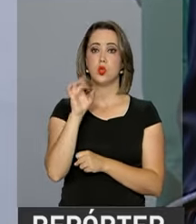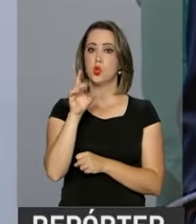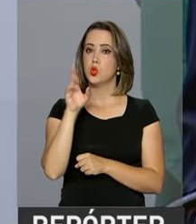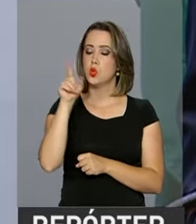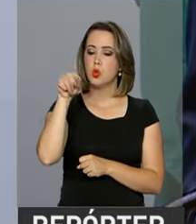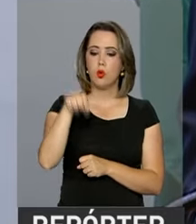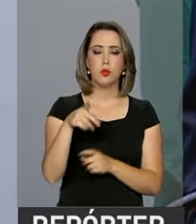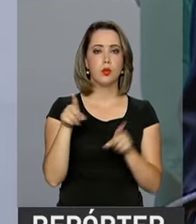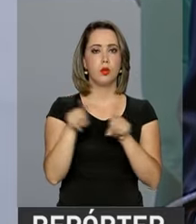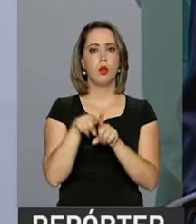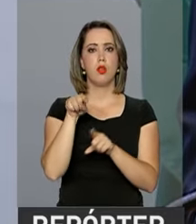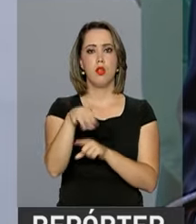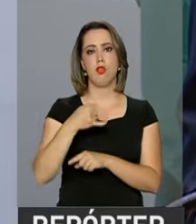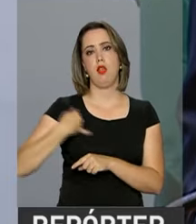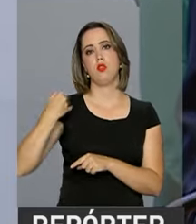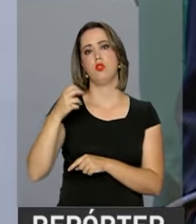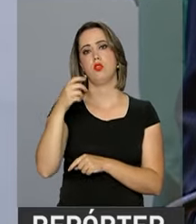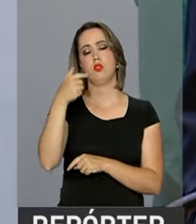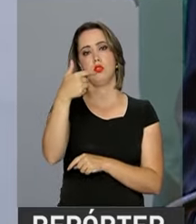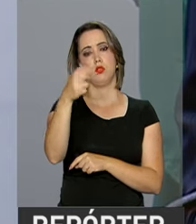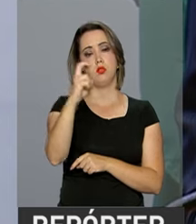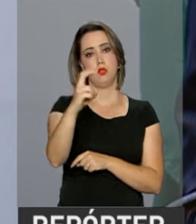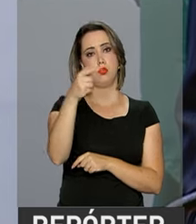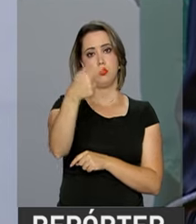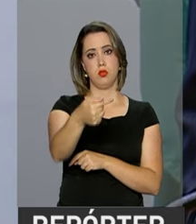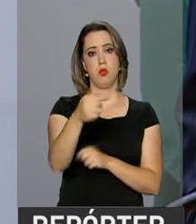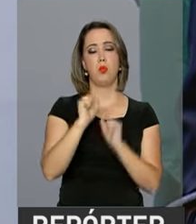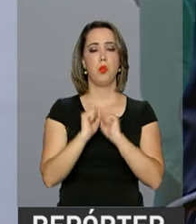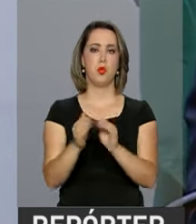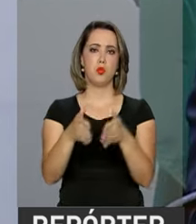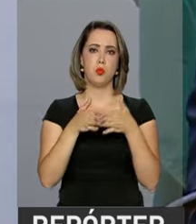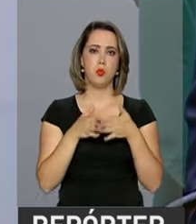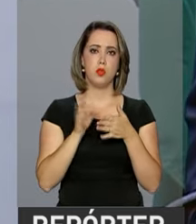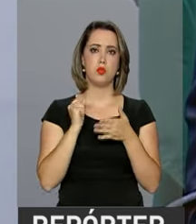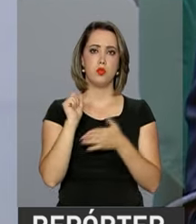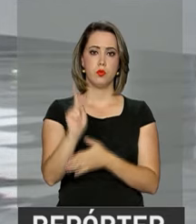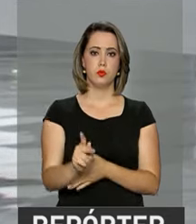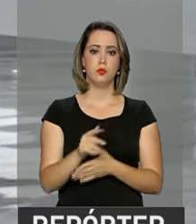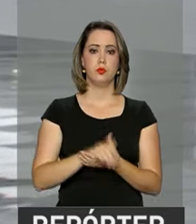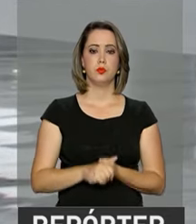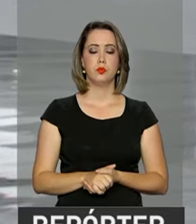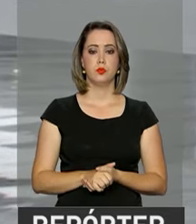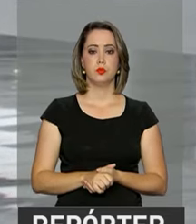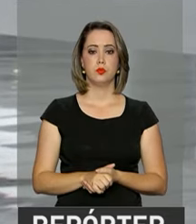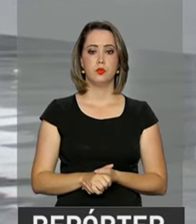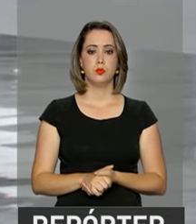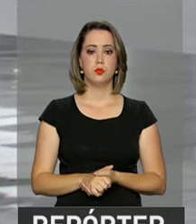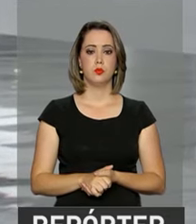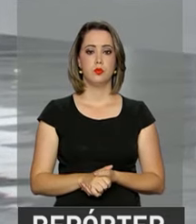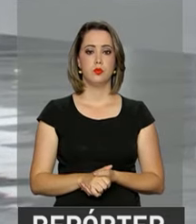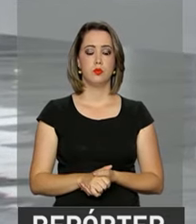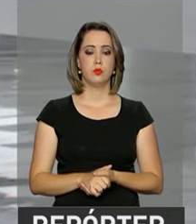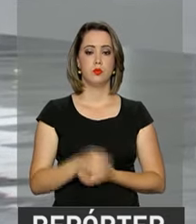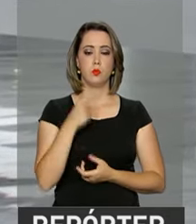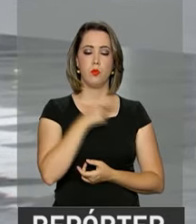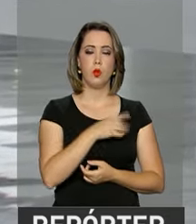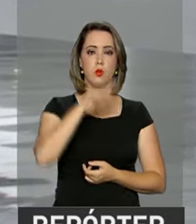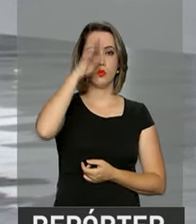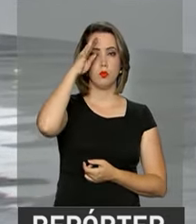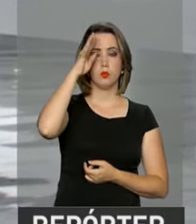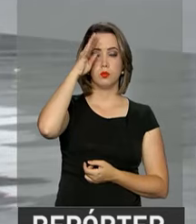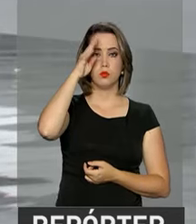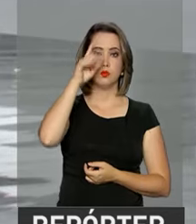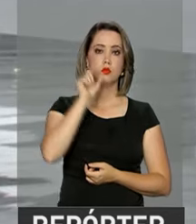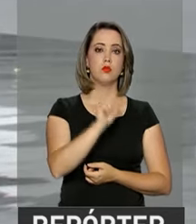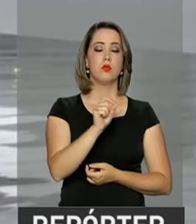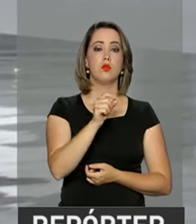somente quando completar ess idade poderá requerer a concessão do benefício nesta quarta-feira o